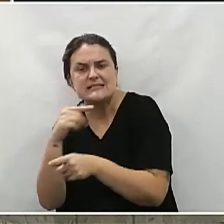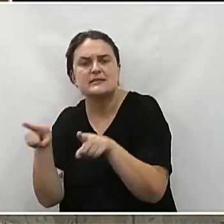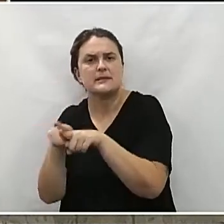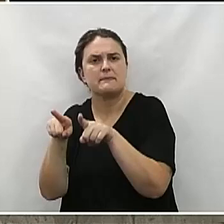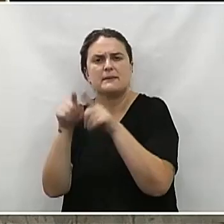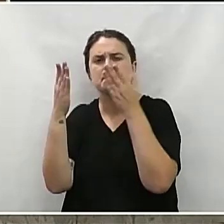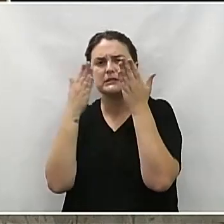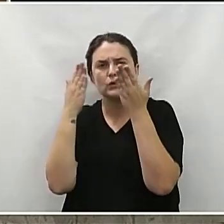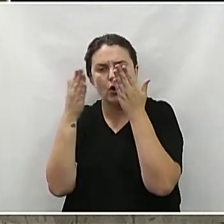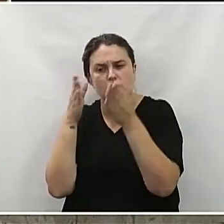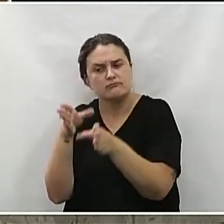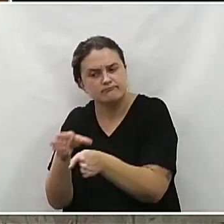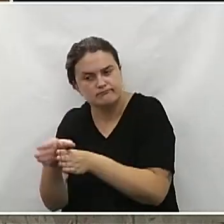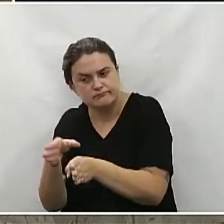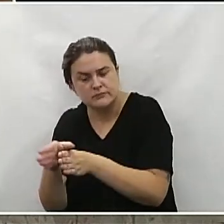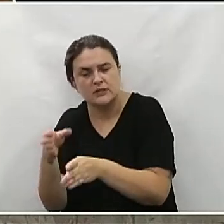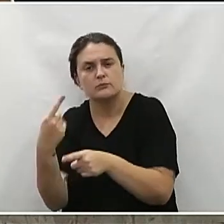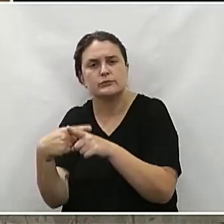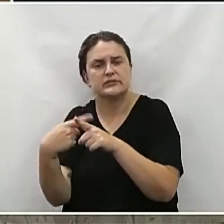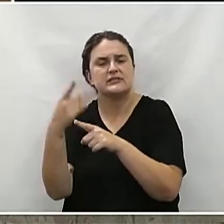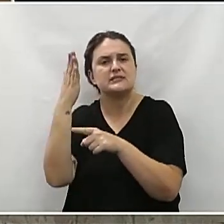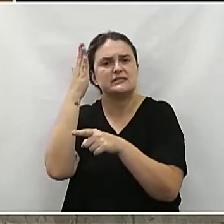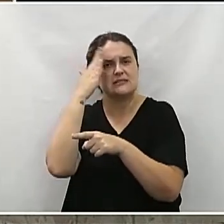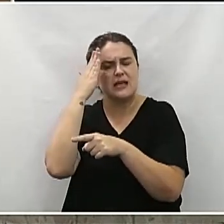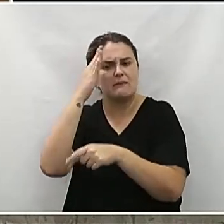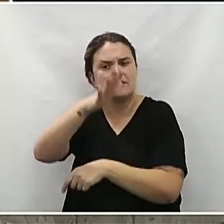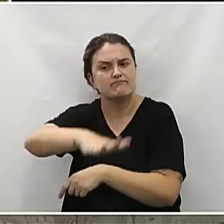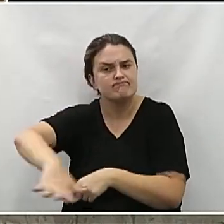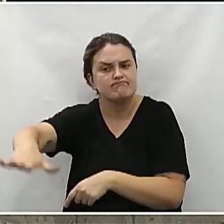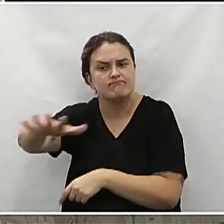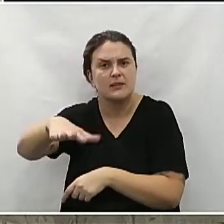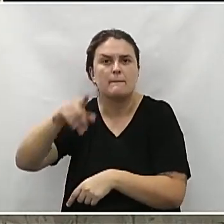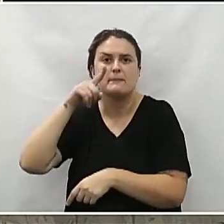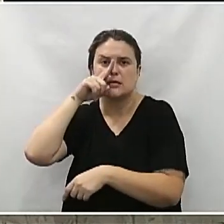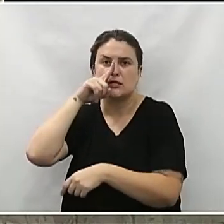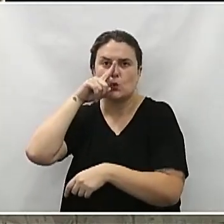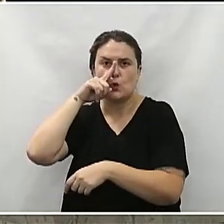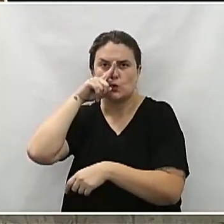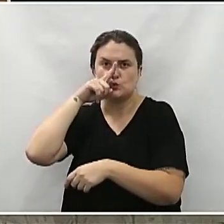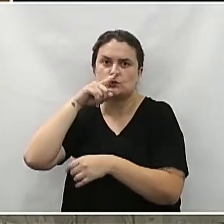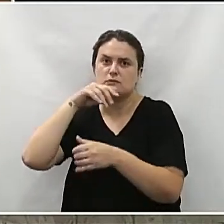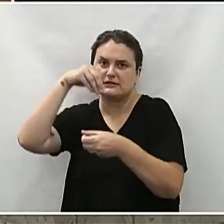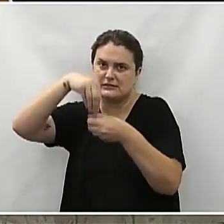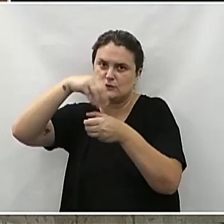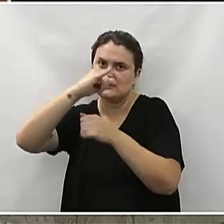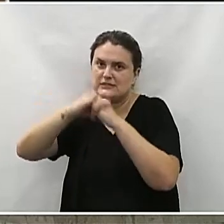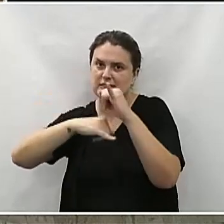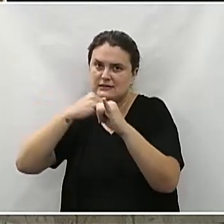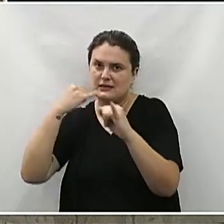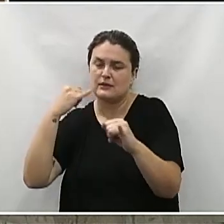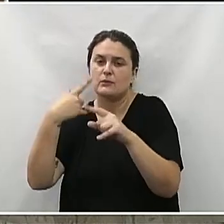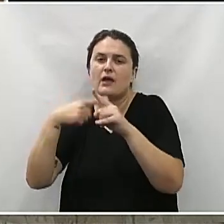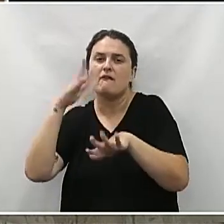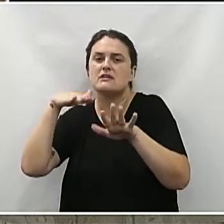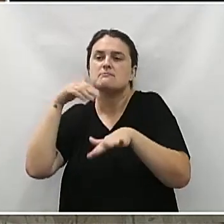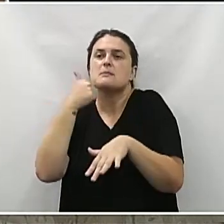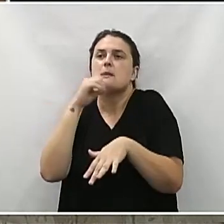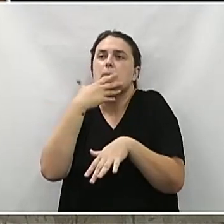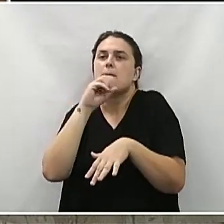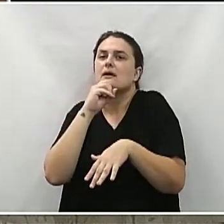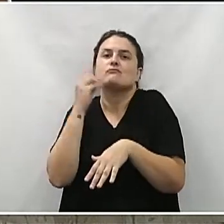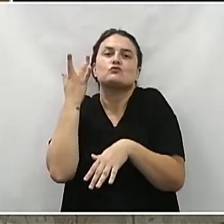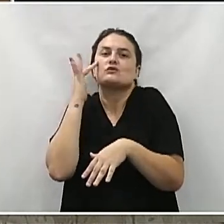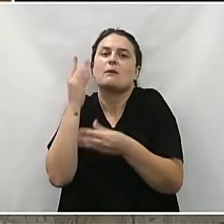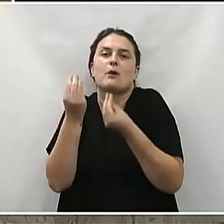psicólogos etc. Porque a gente sabe que tem um campo muito obscuro dentro da internet, que muitas vezes os pais desconhecem,